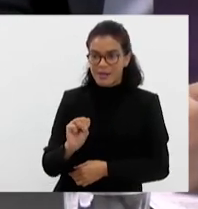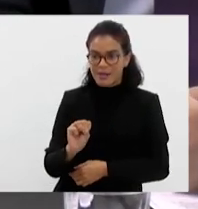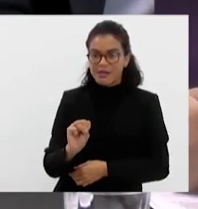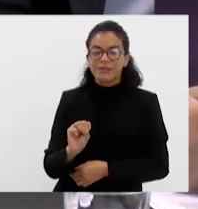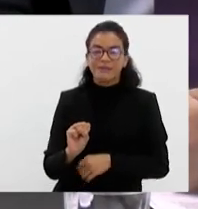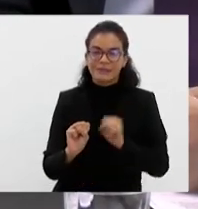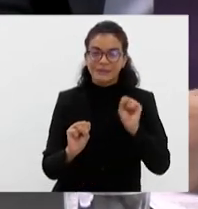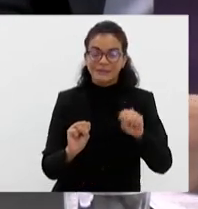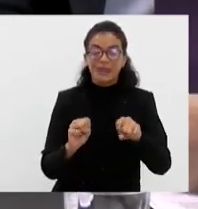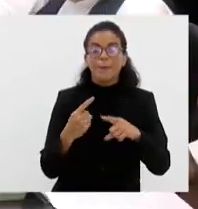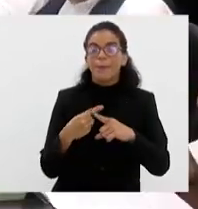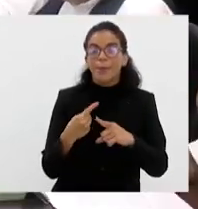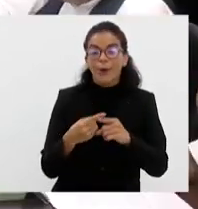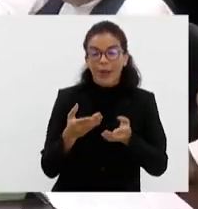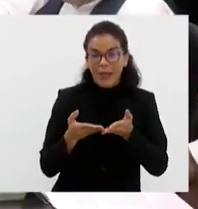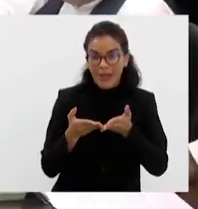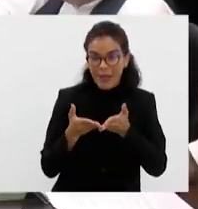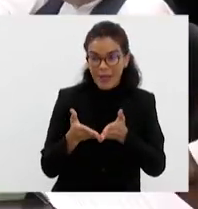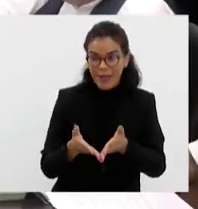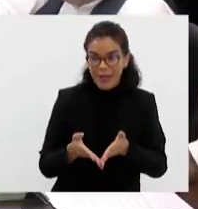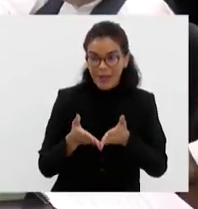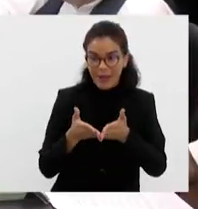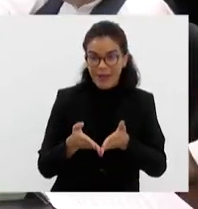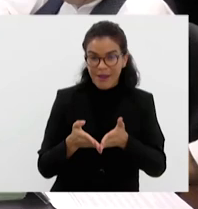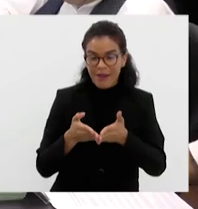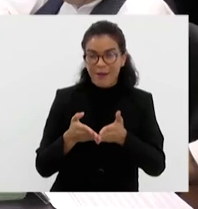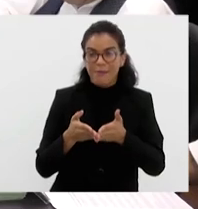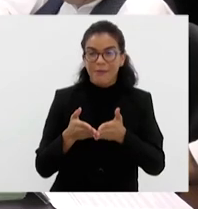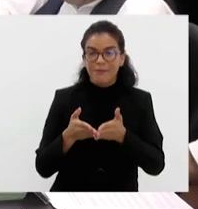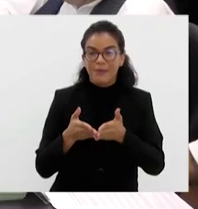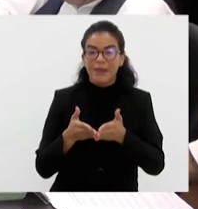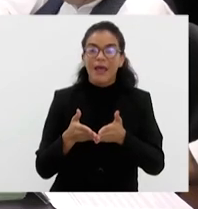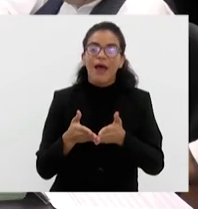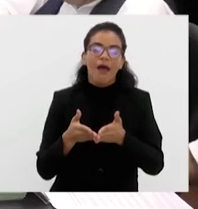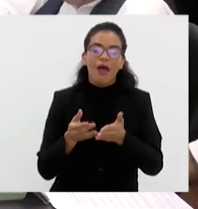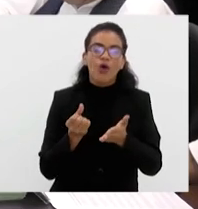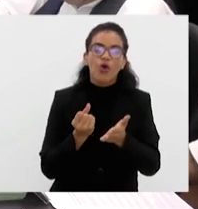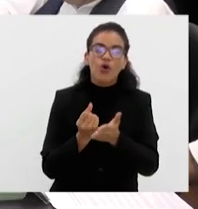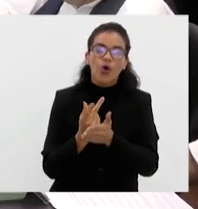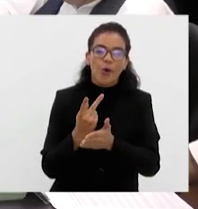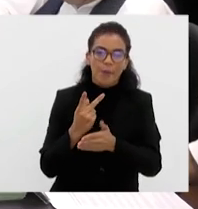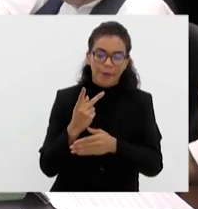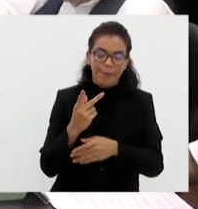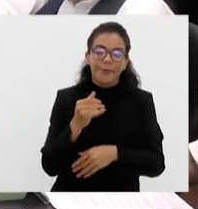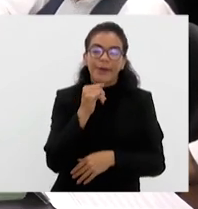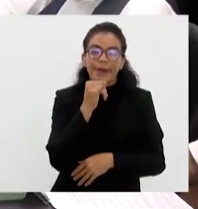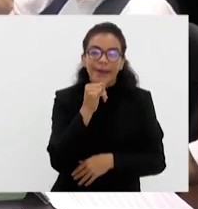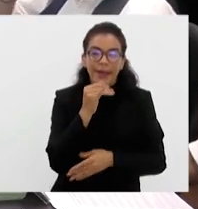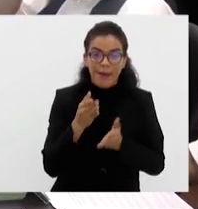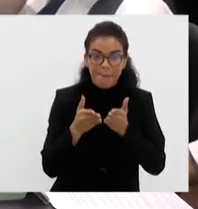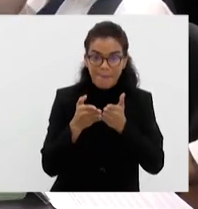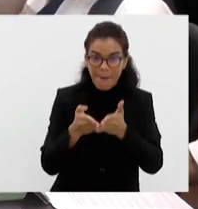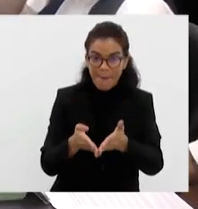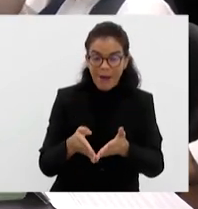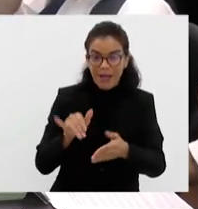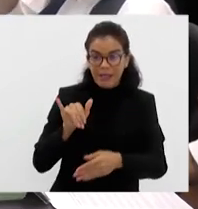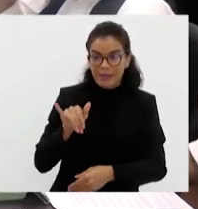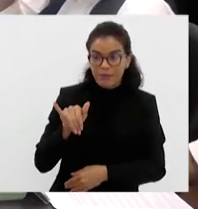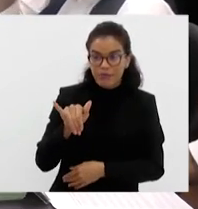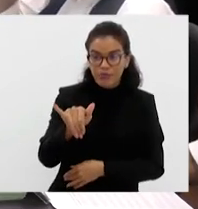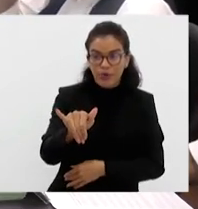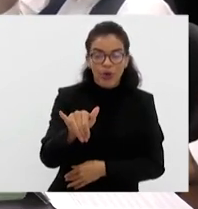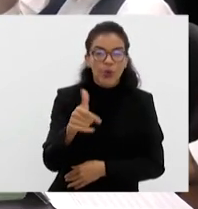que embarcação e aeronave... E importação. A importação. Não, é o seguinte, que a embarcação e aeronave não